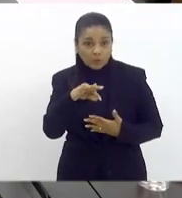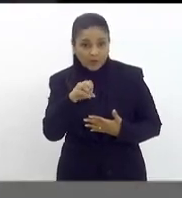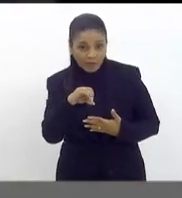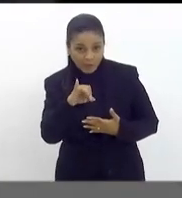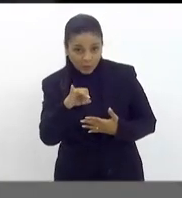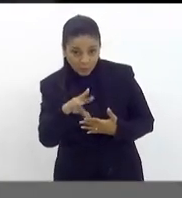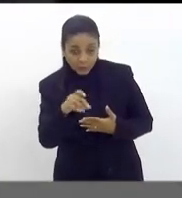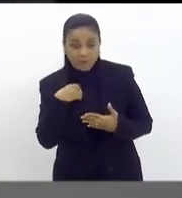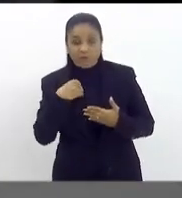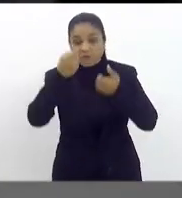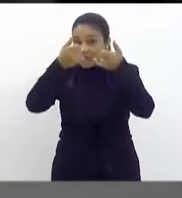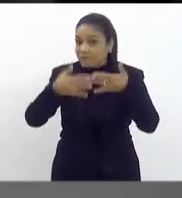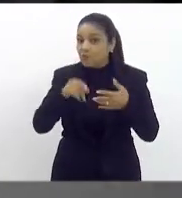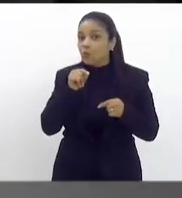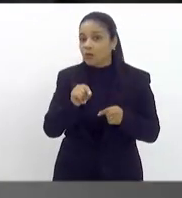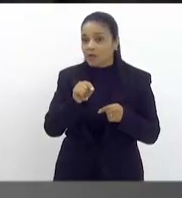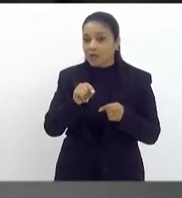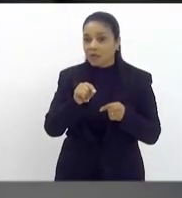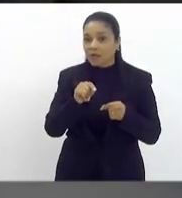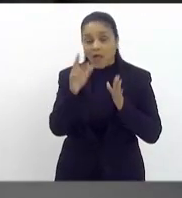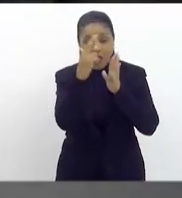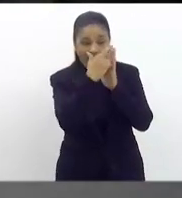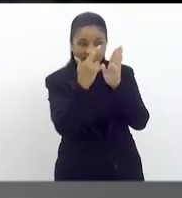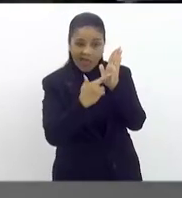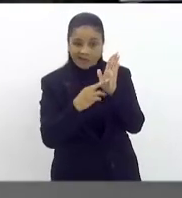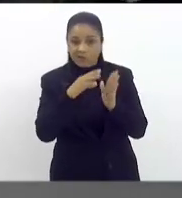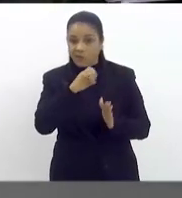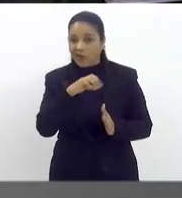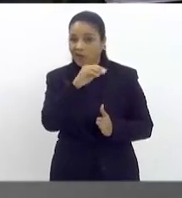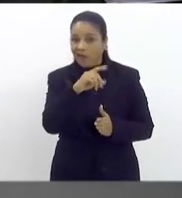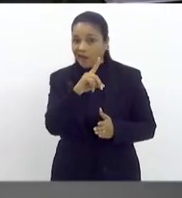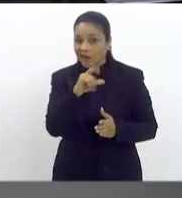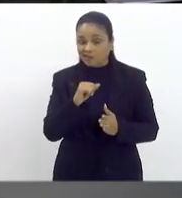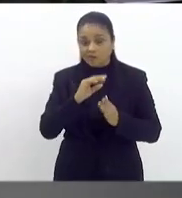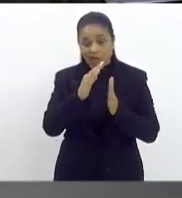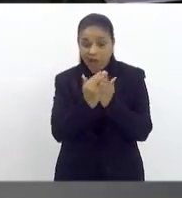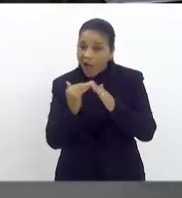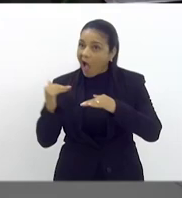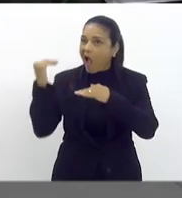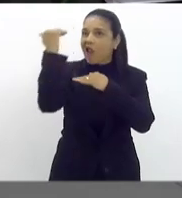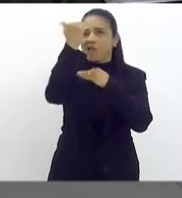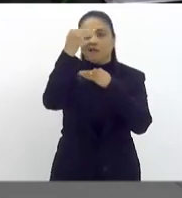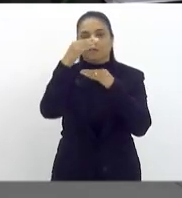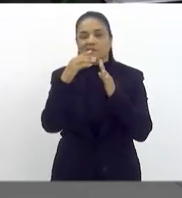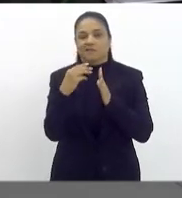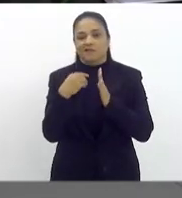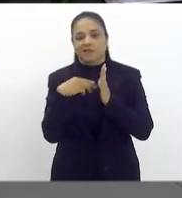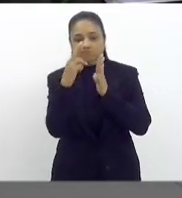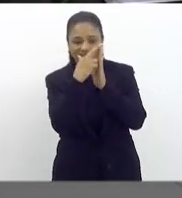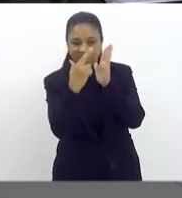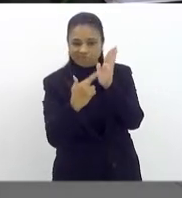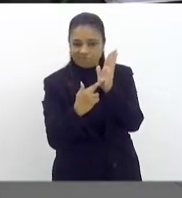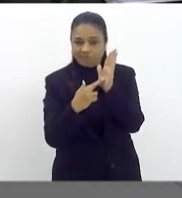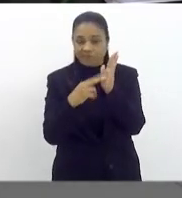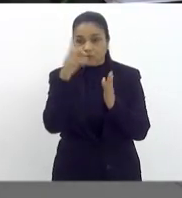Que o regramento do ECAD vai muito além da norma geral do direito. No Brasil,